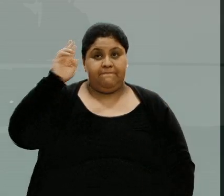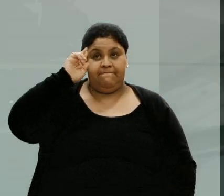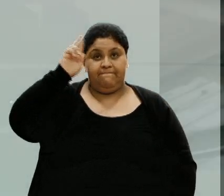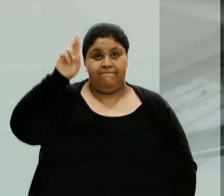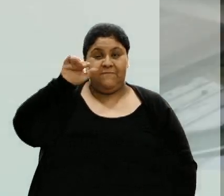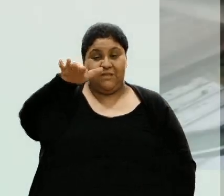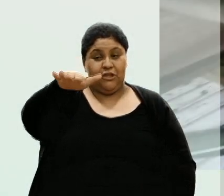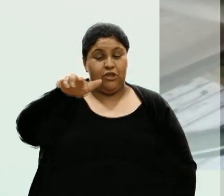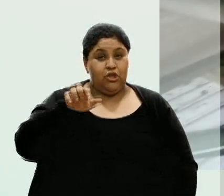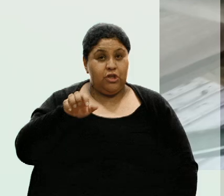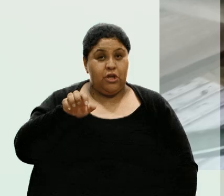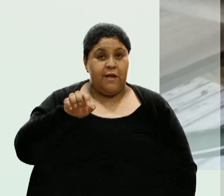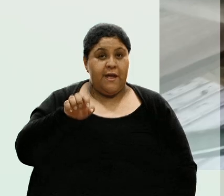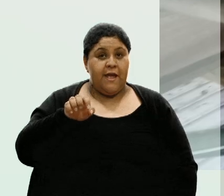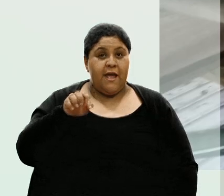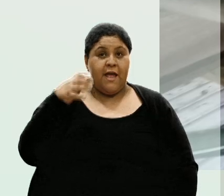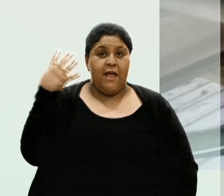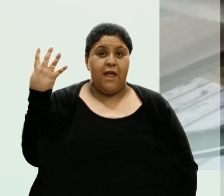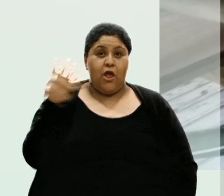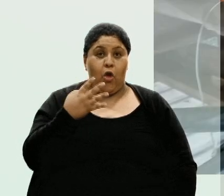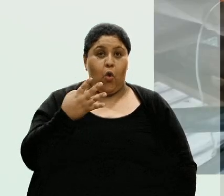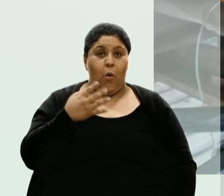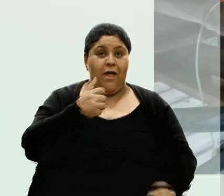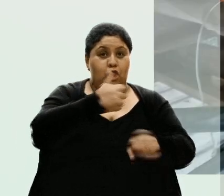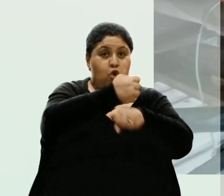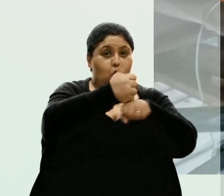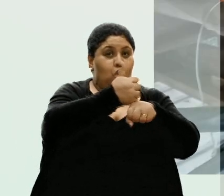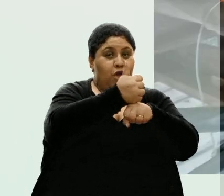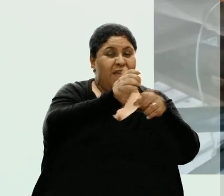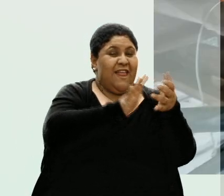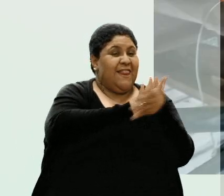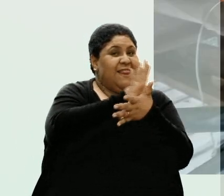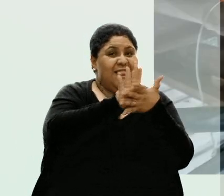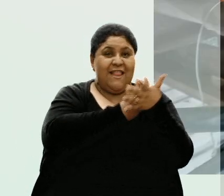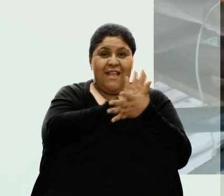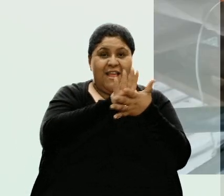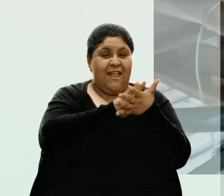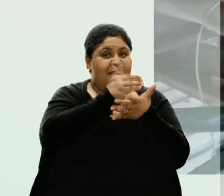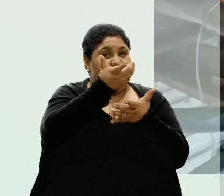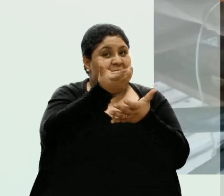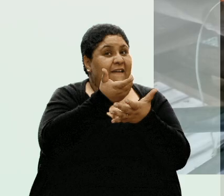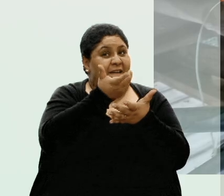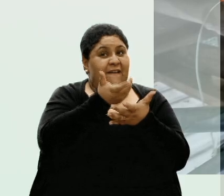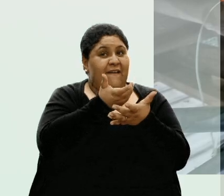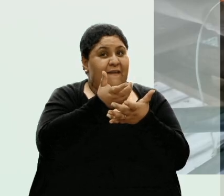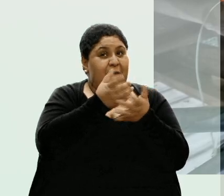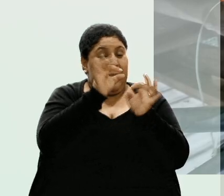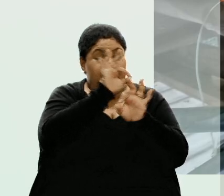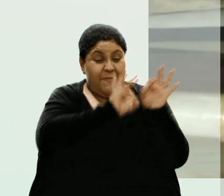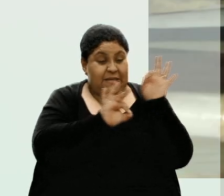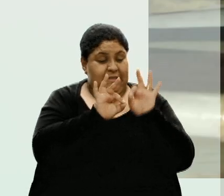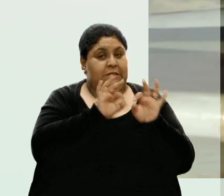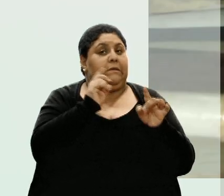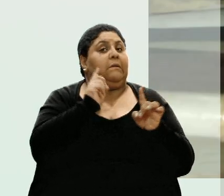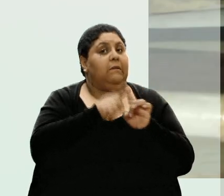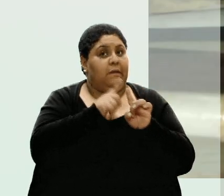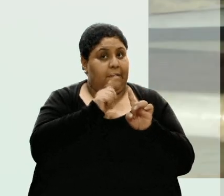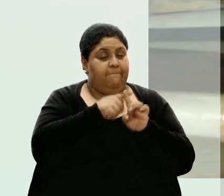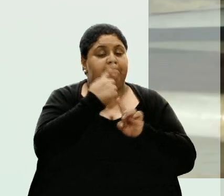chamou 4 eletricistas e nenhum deles quis mexer, porque diz que